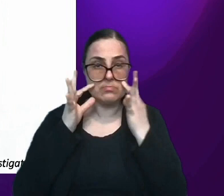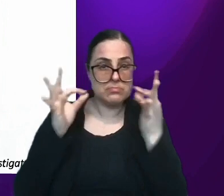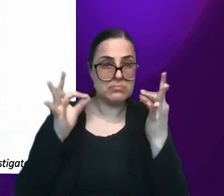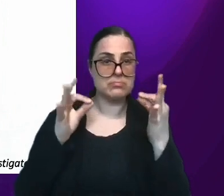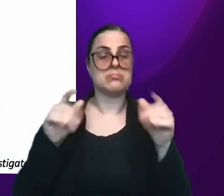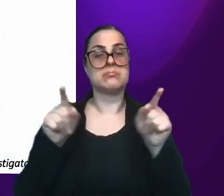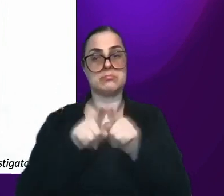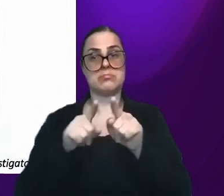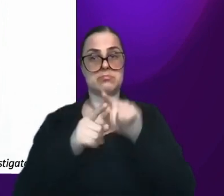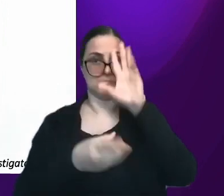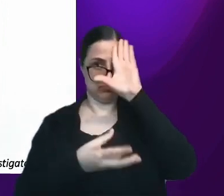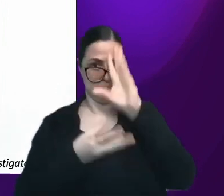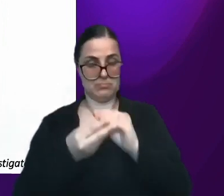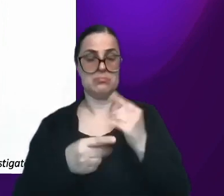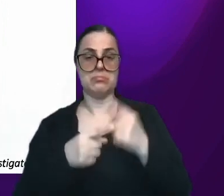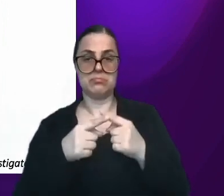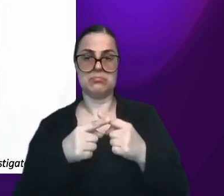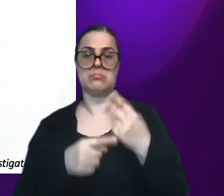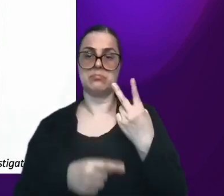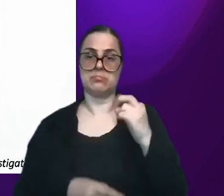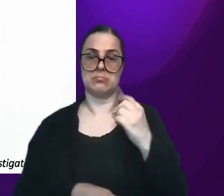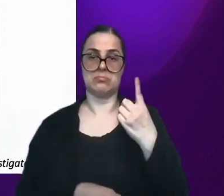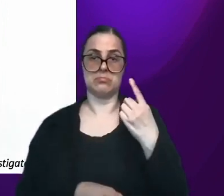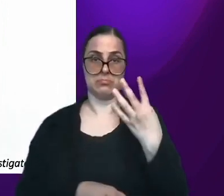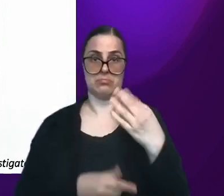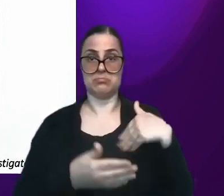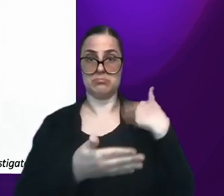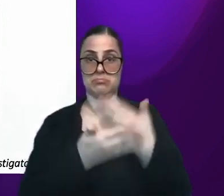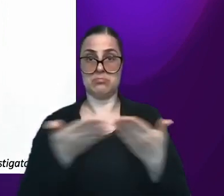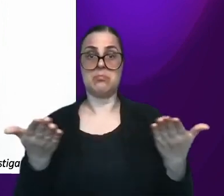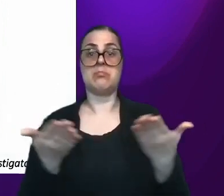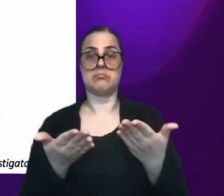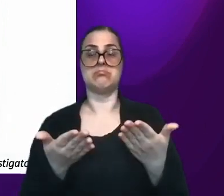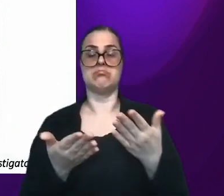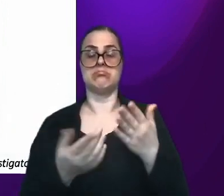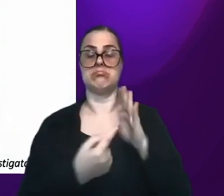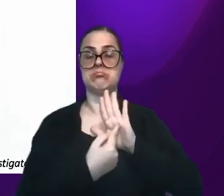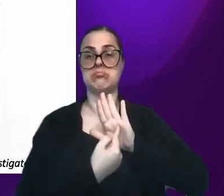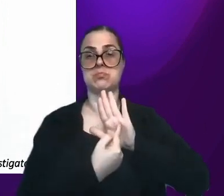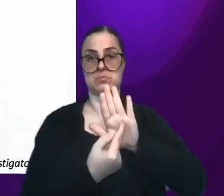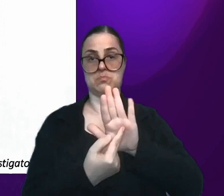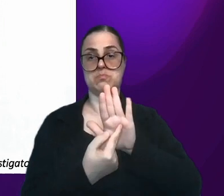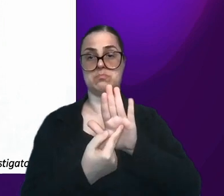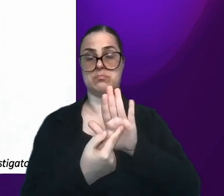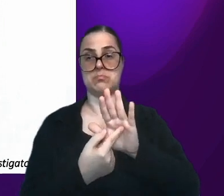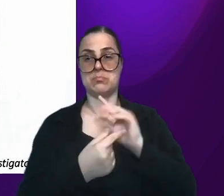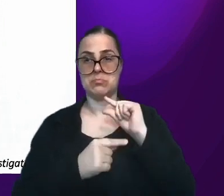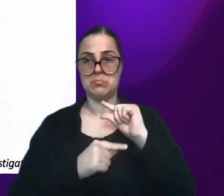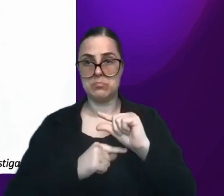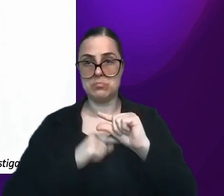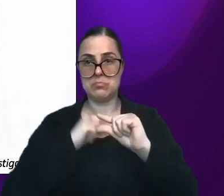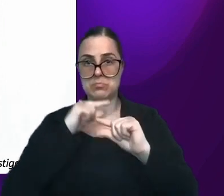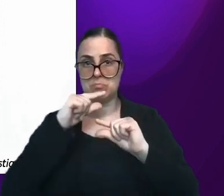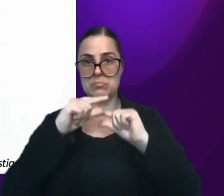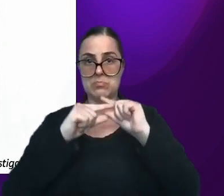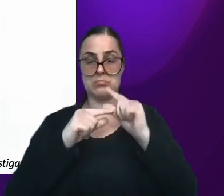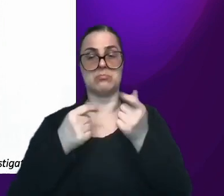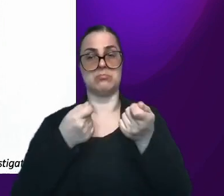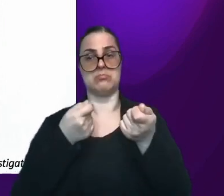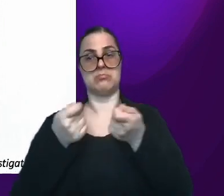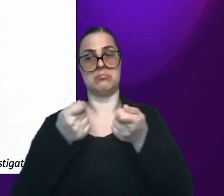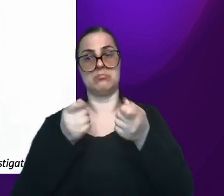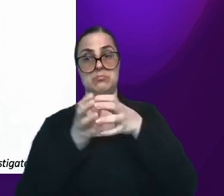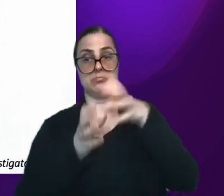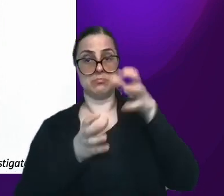de 2014, indicando que o aumento da ultrafiltração tem que ser gradual e, eventualmente, se